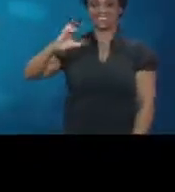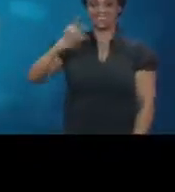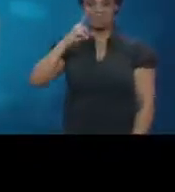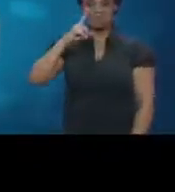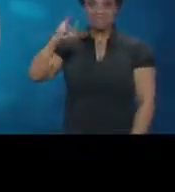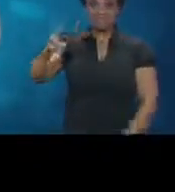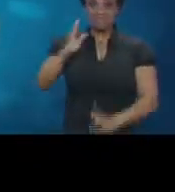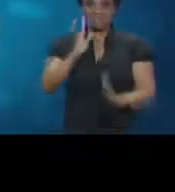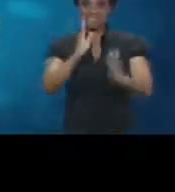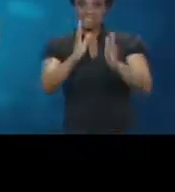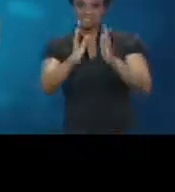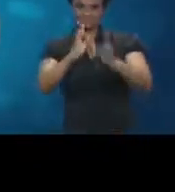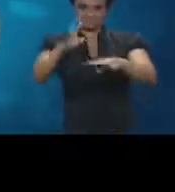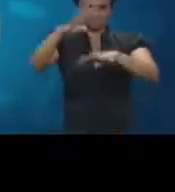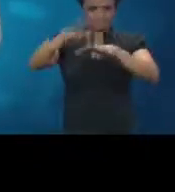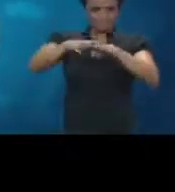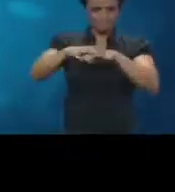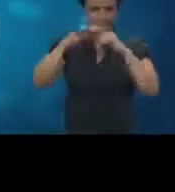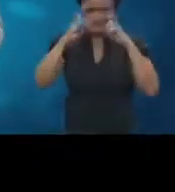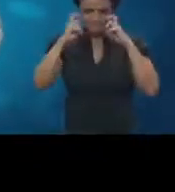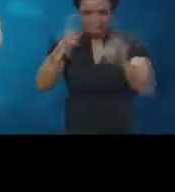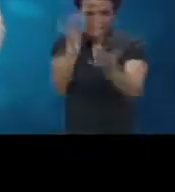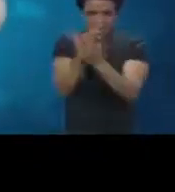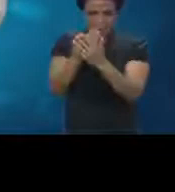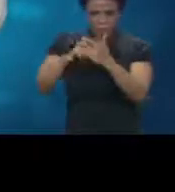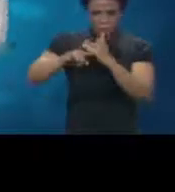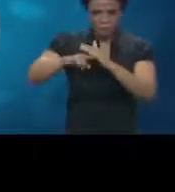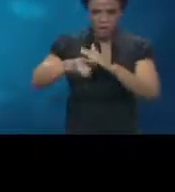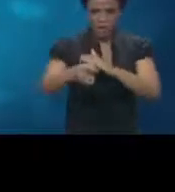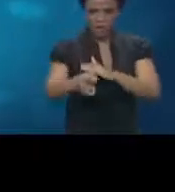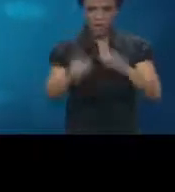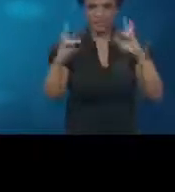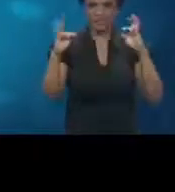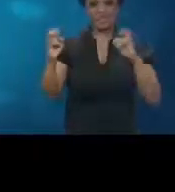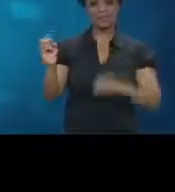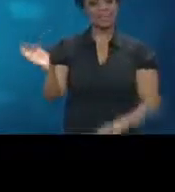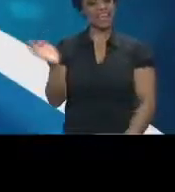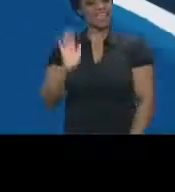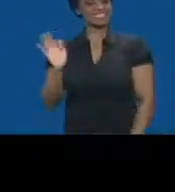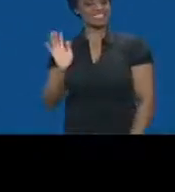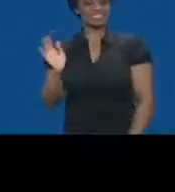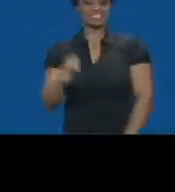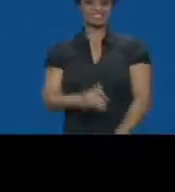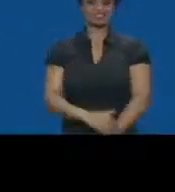são interessantes? Estude mais e se aprofunde no assunto. Até logo!